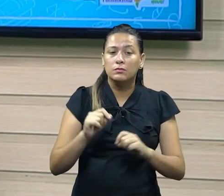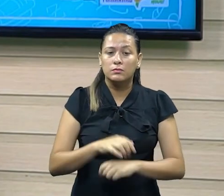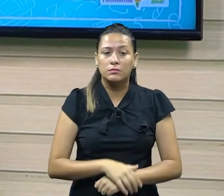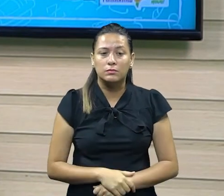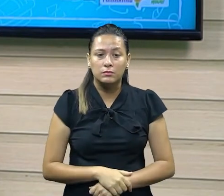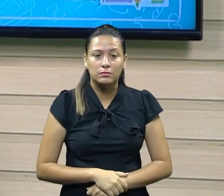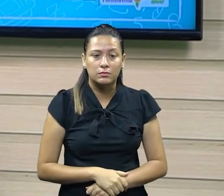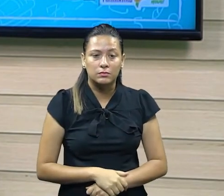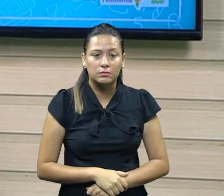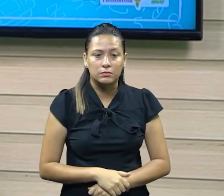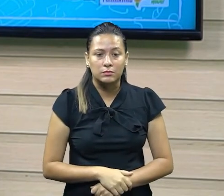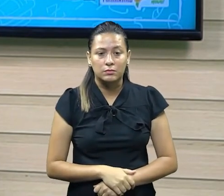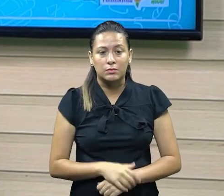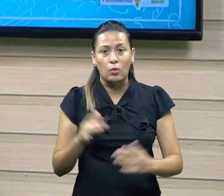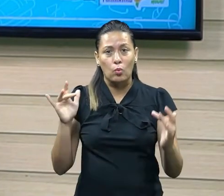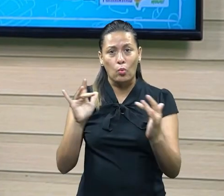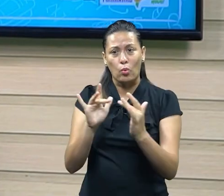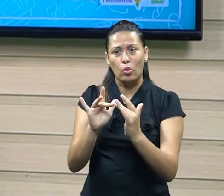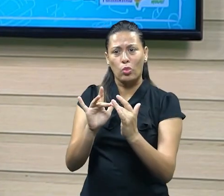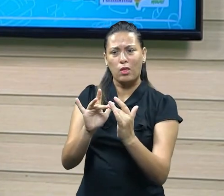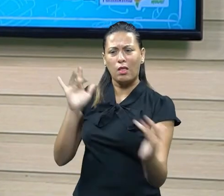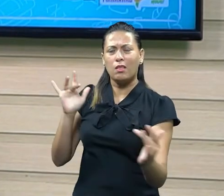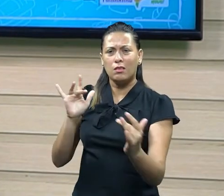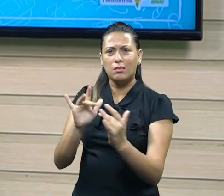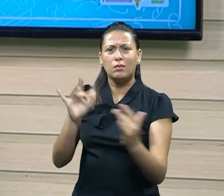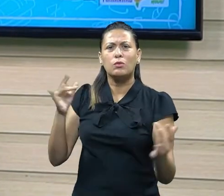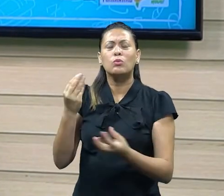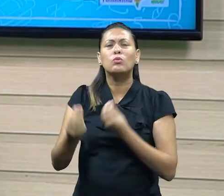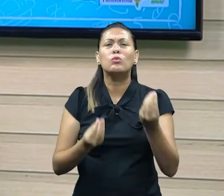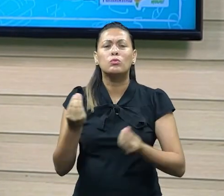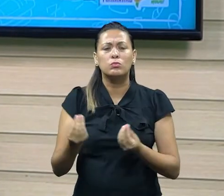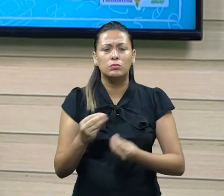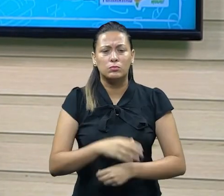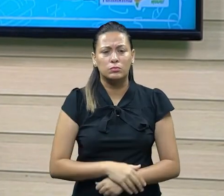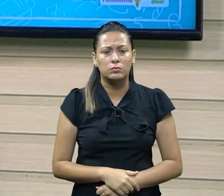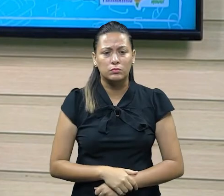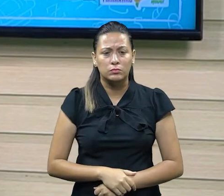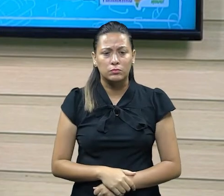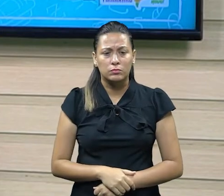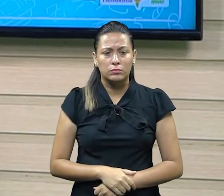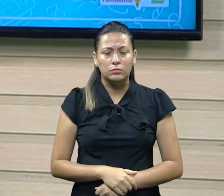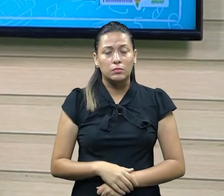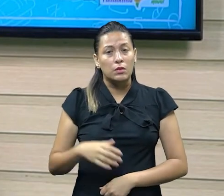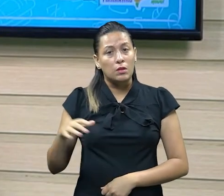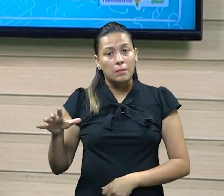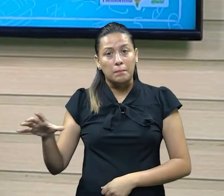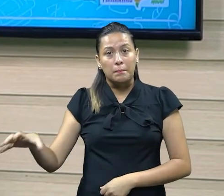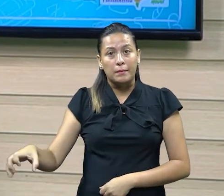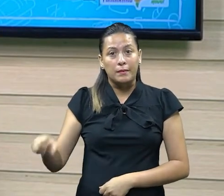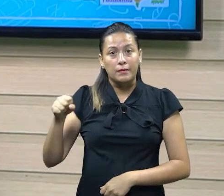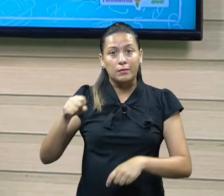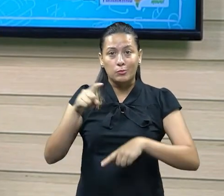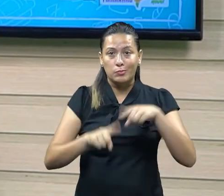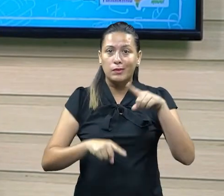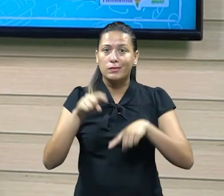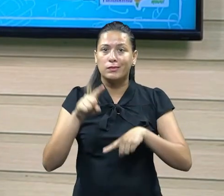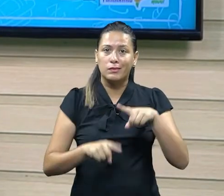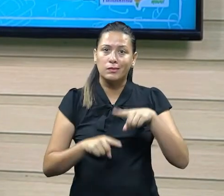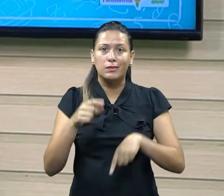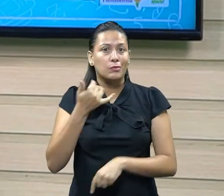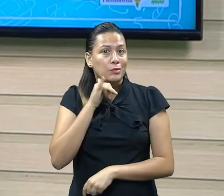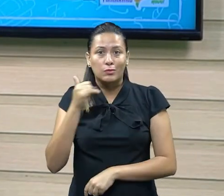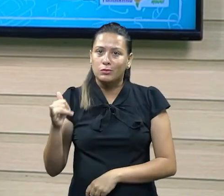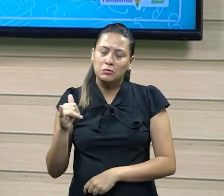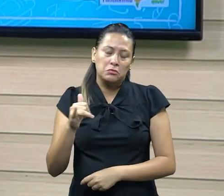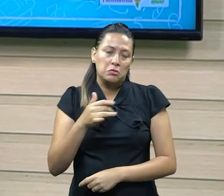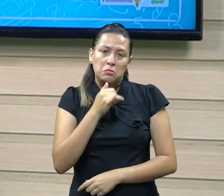realmente desfazer aquele contato da pessoa. E como é que nós vamos fazer isso? Pegando materiais que não conduzem